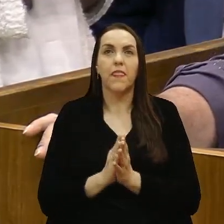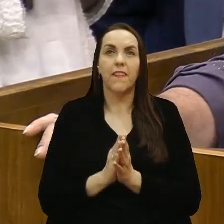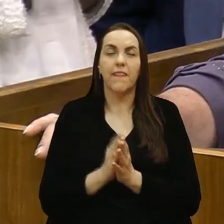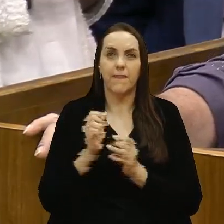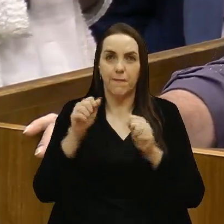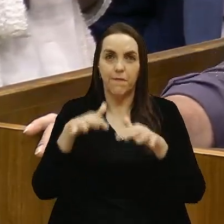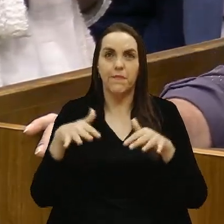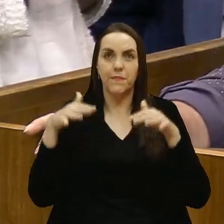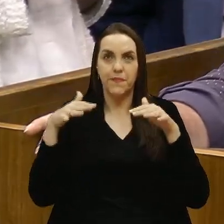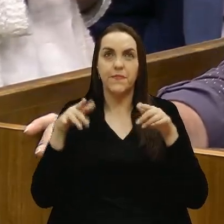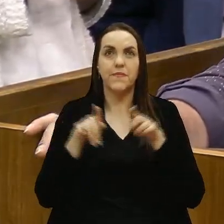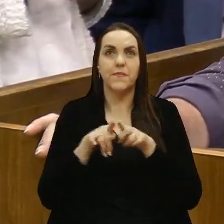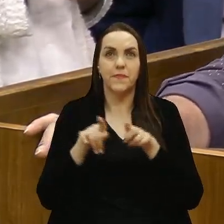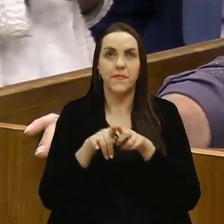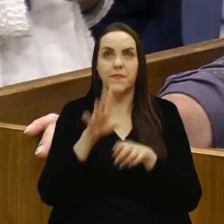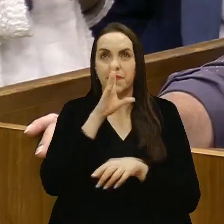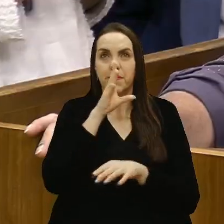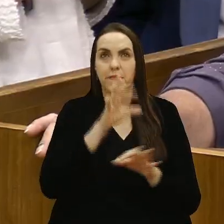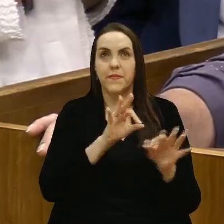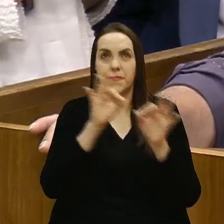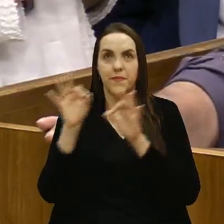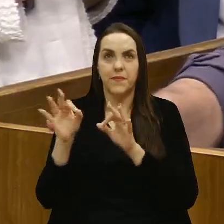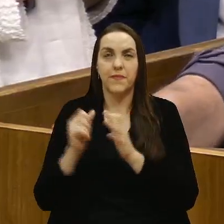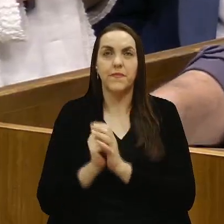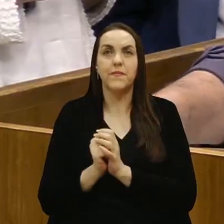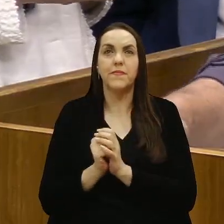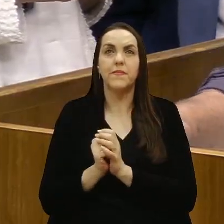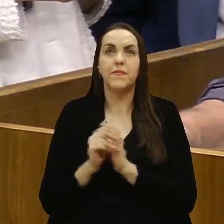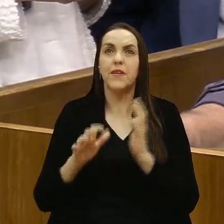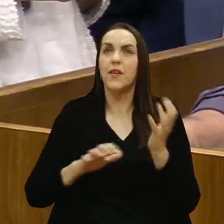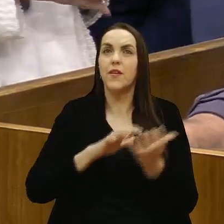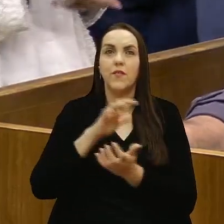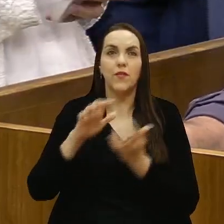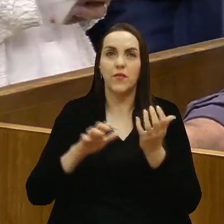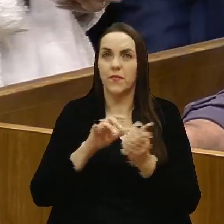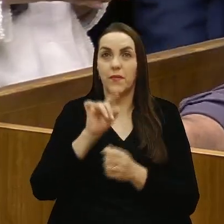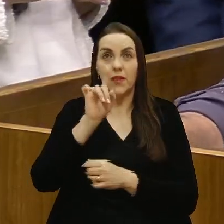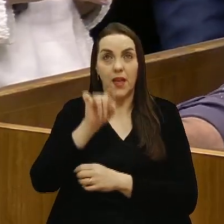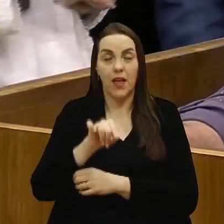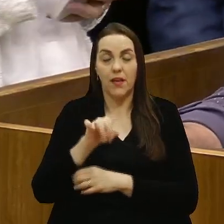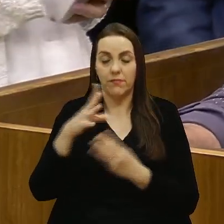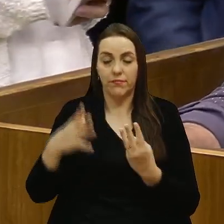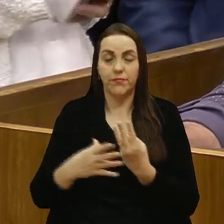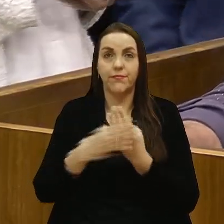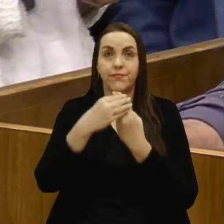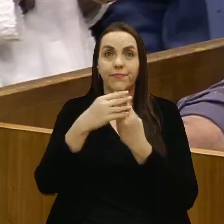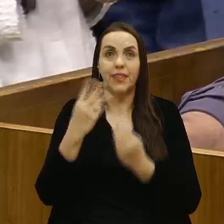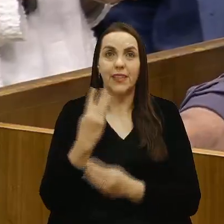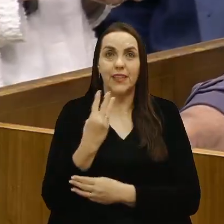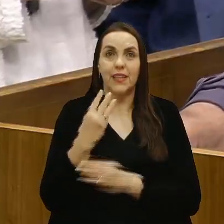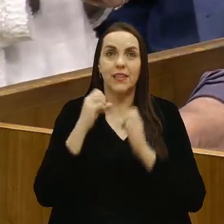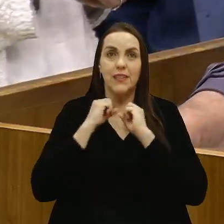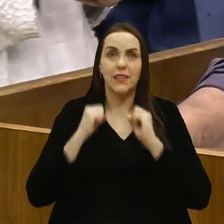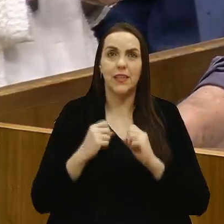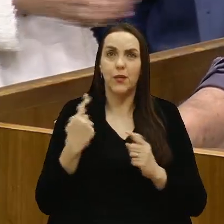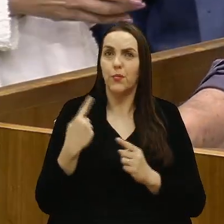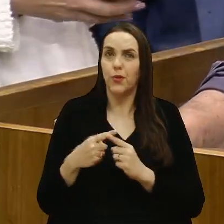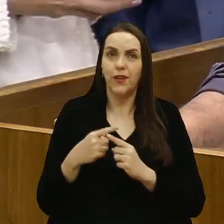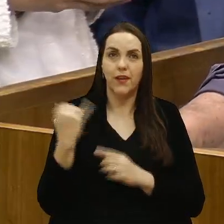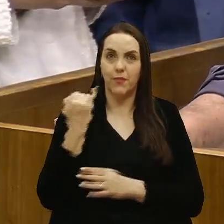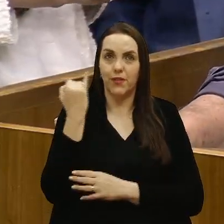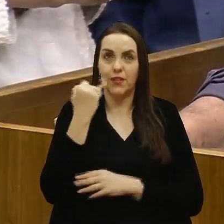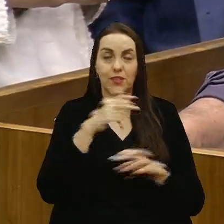também que estão assistindo. O envolvimento nosso, acho que a gente uniu as 3 secretarias, é importante por quê? Porque a